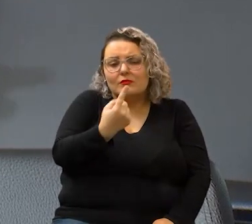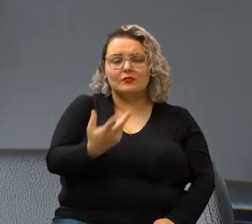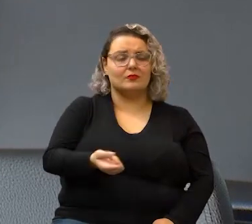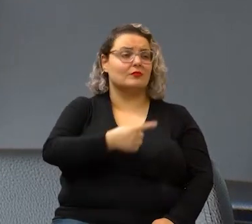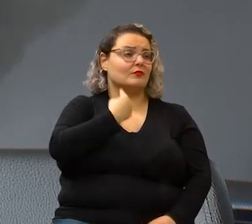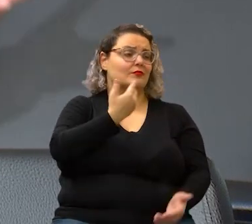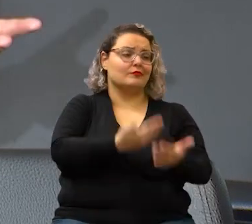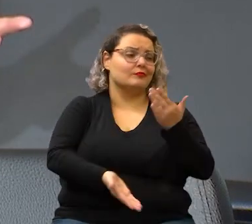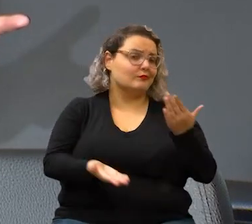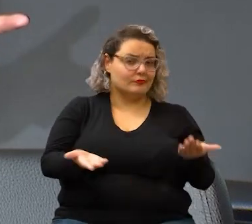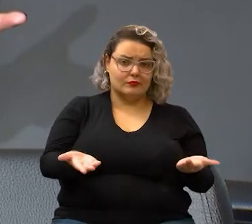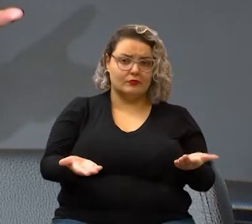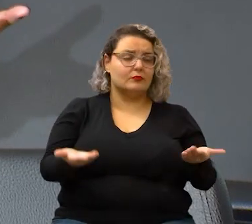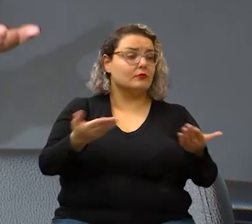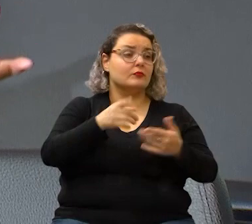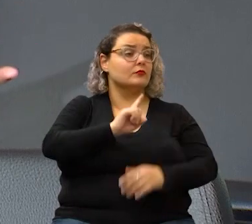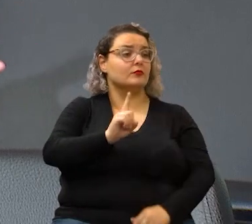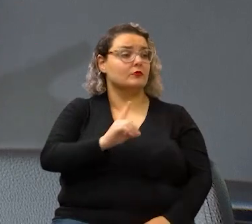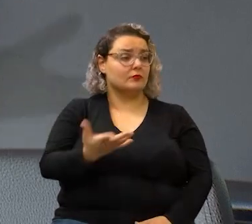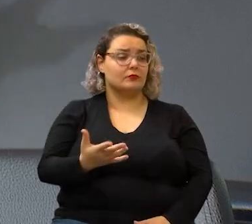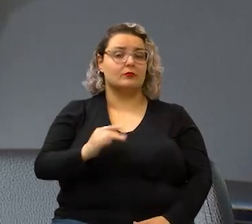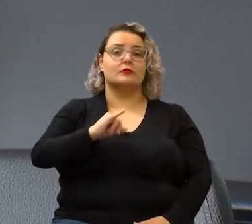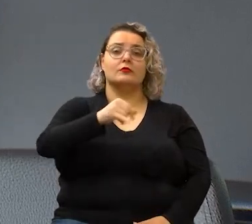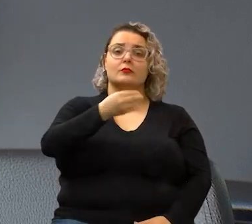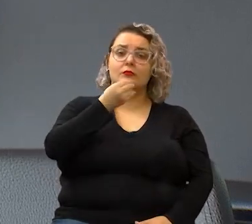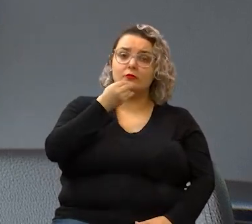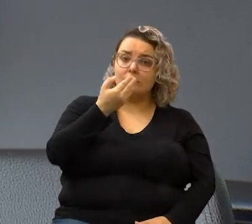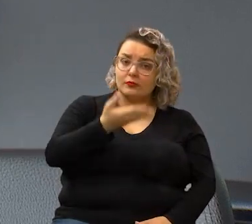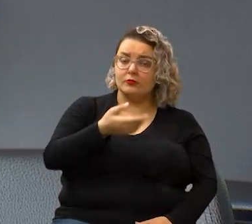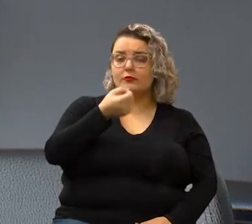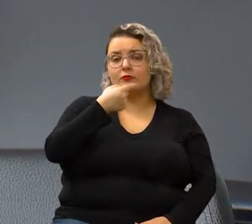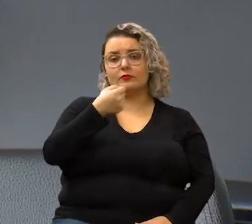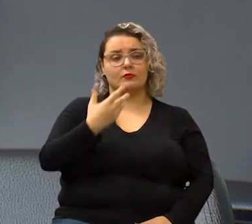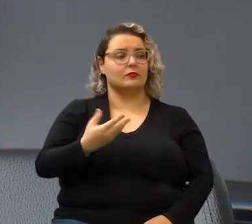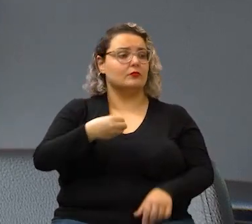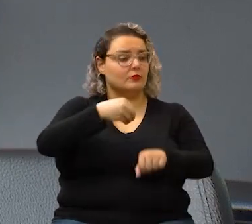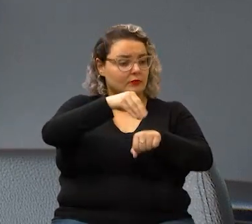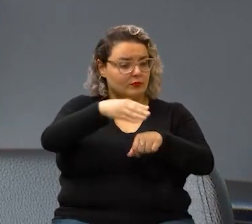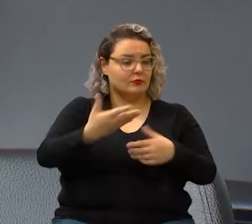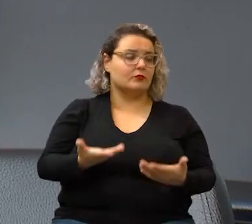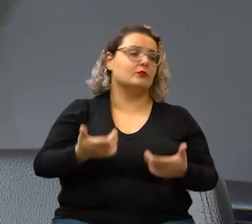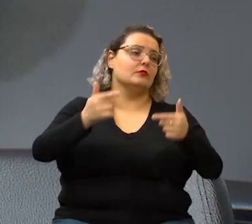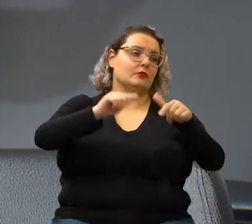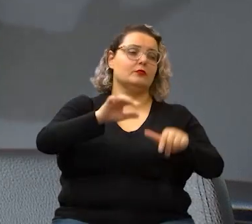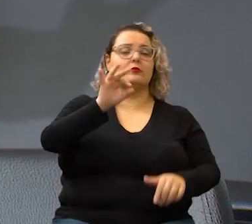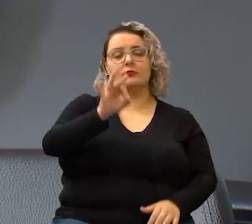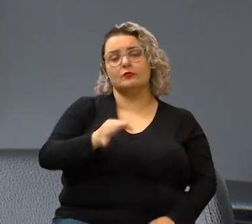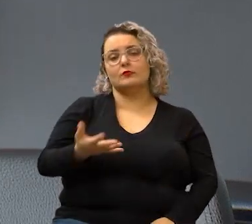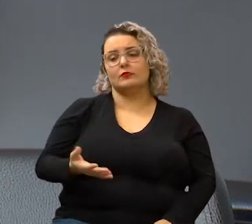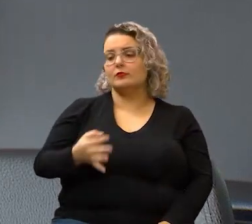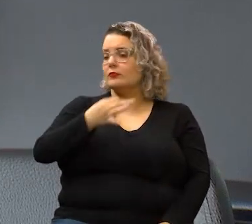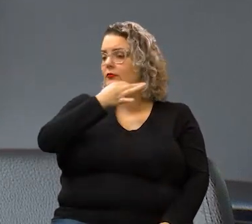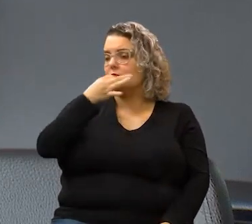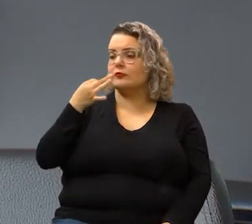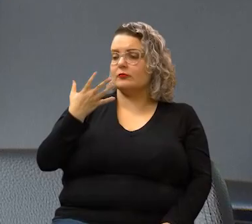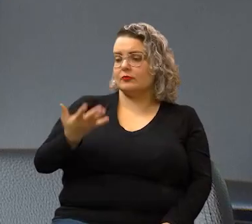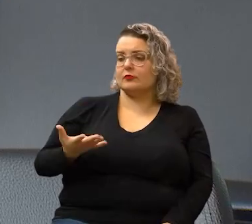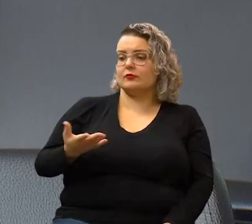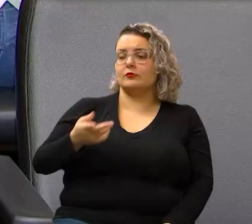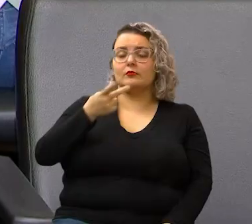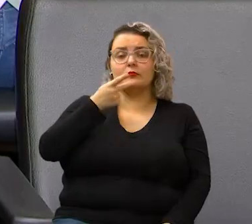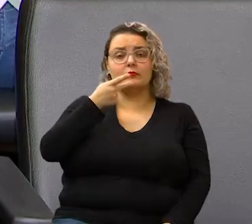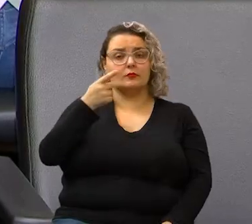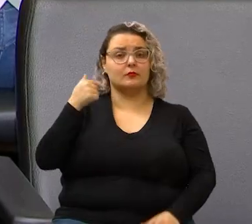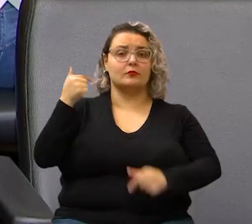remédio que vencia. Então hoje não, a gente aproveita eles, encaminha para o lugar certo.